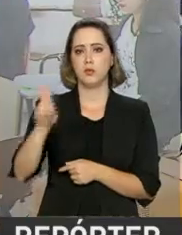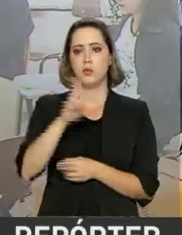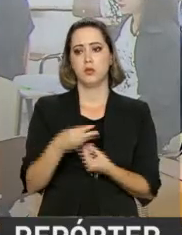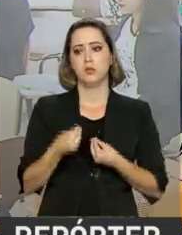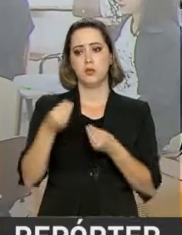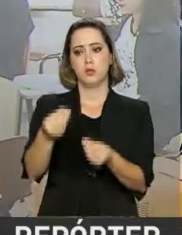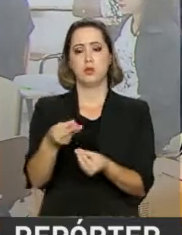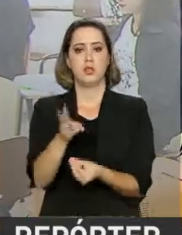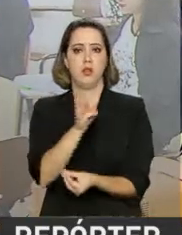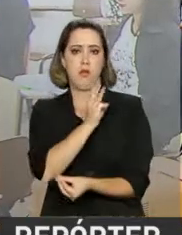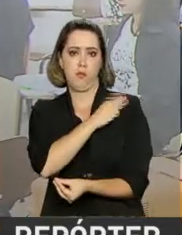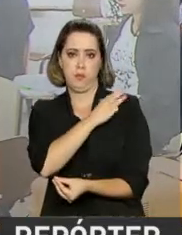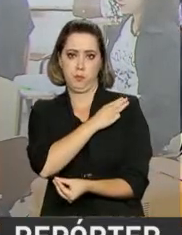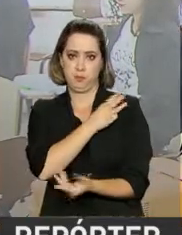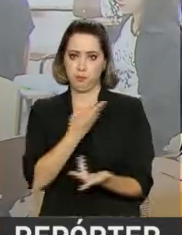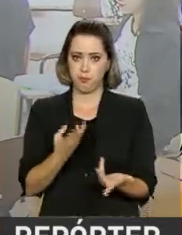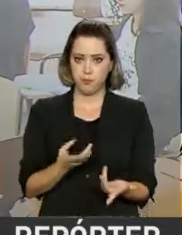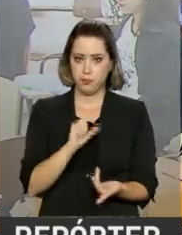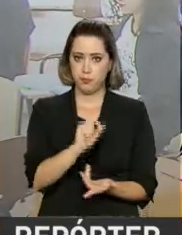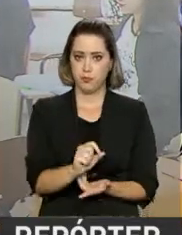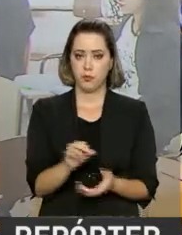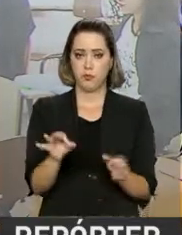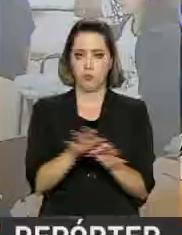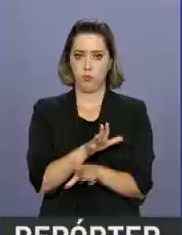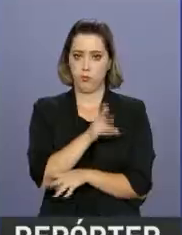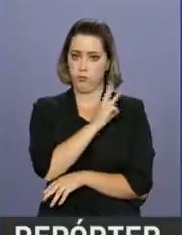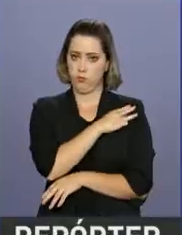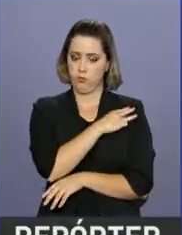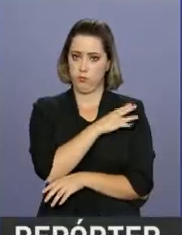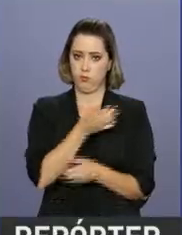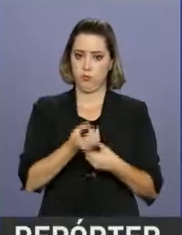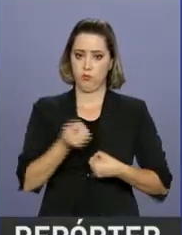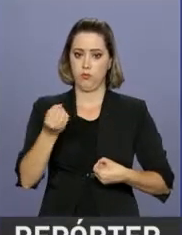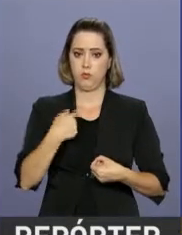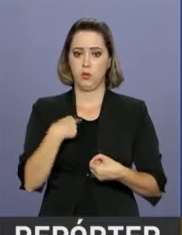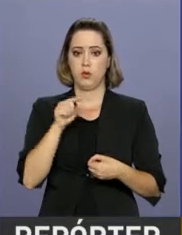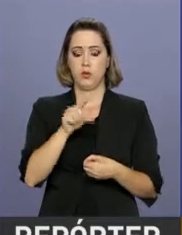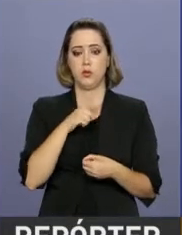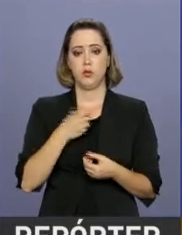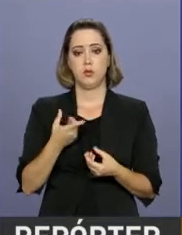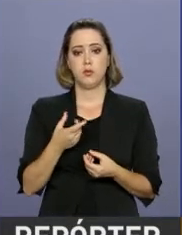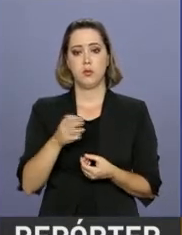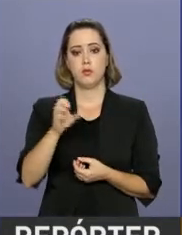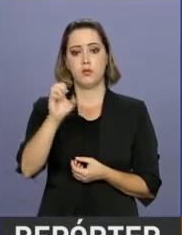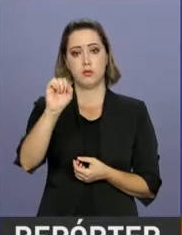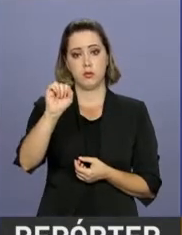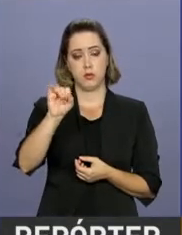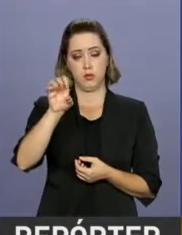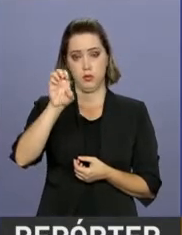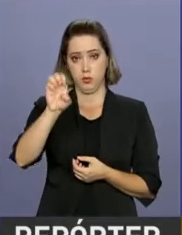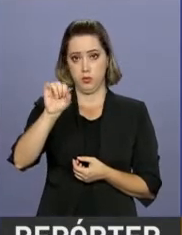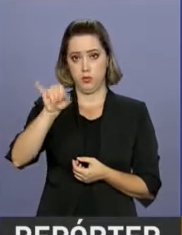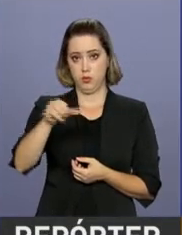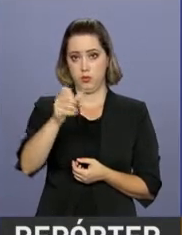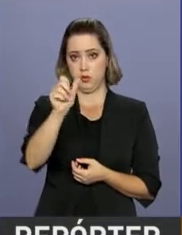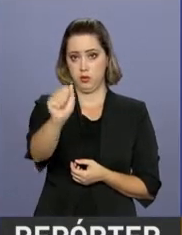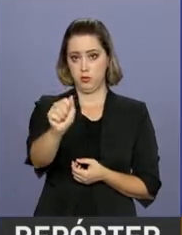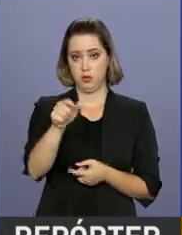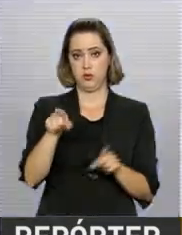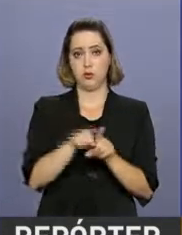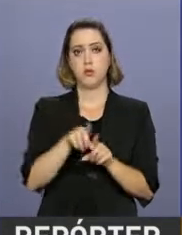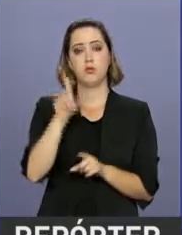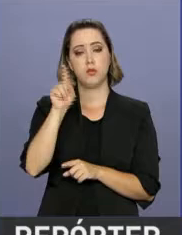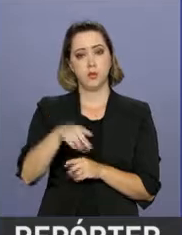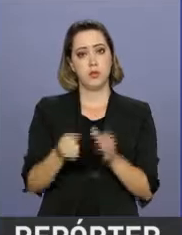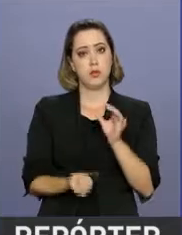fornecer o certificado de conclusão do ensino médio terá isso que enseja foi criado e é pra isso que ele será utilizado